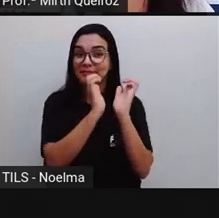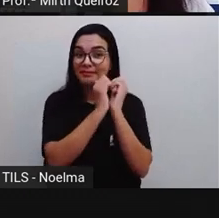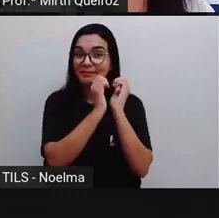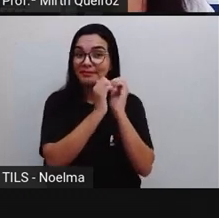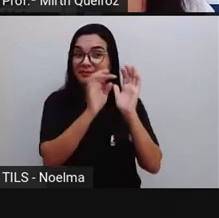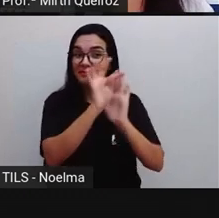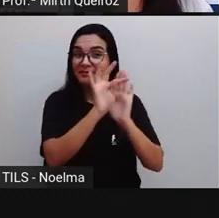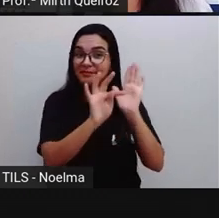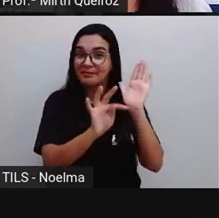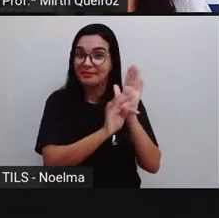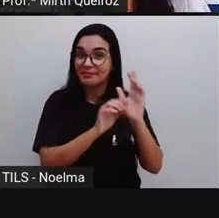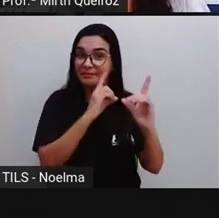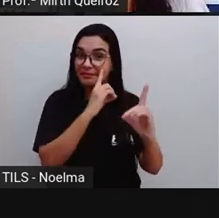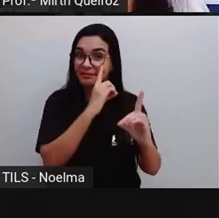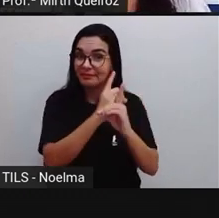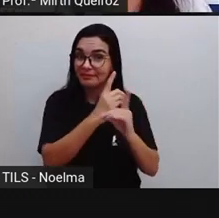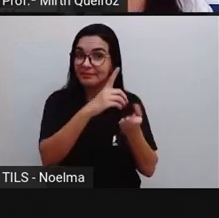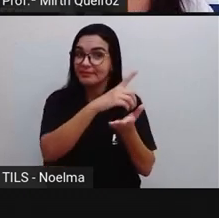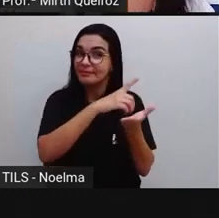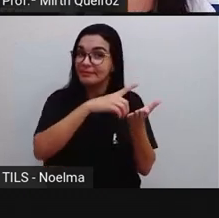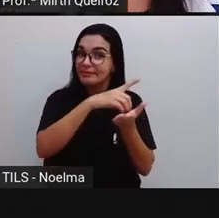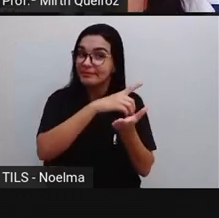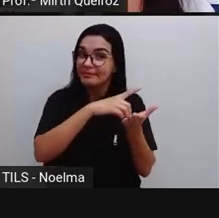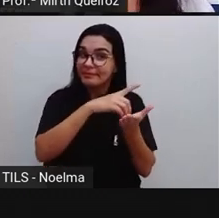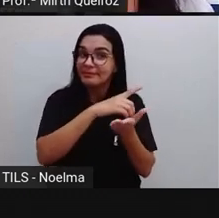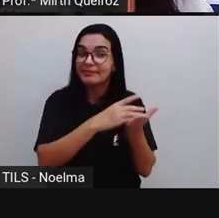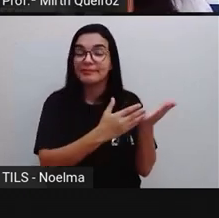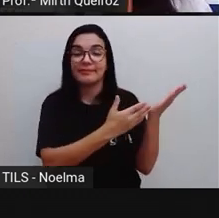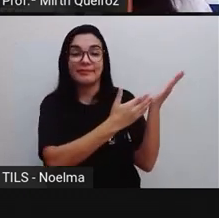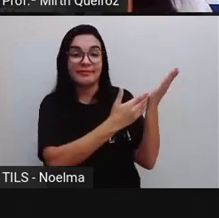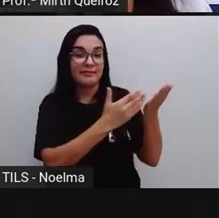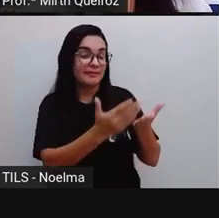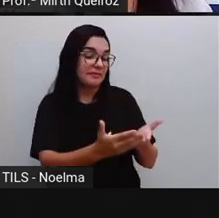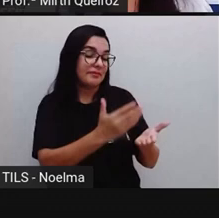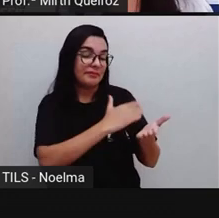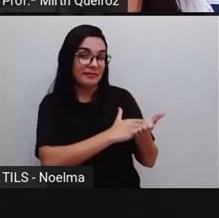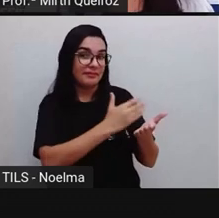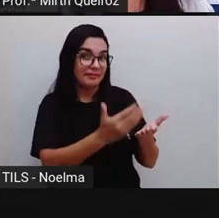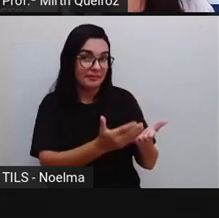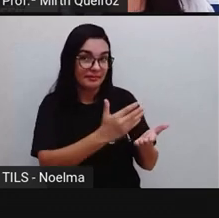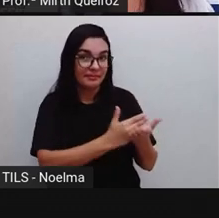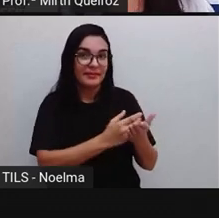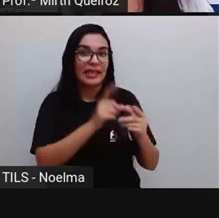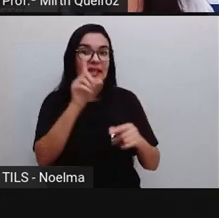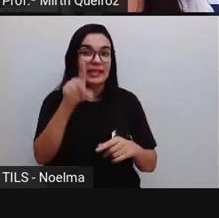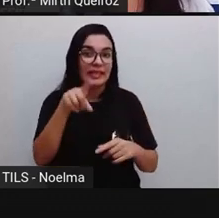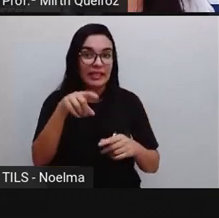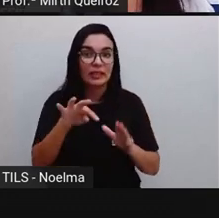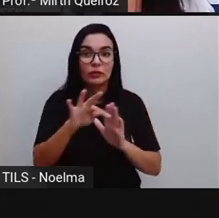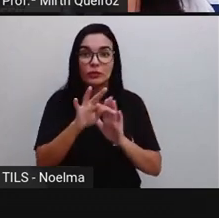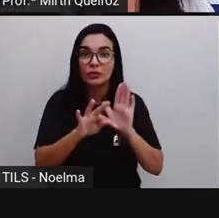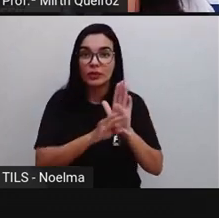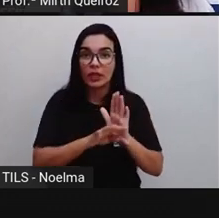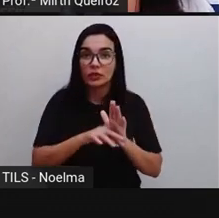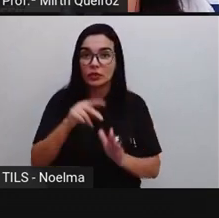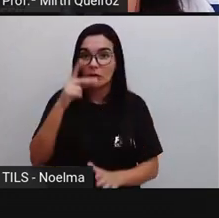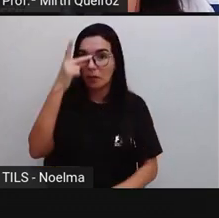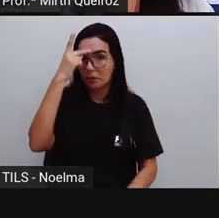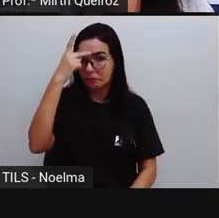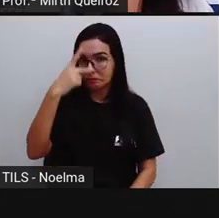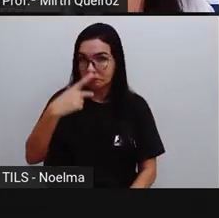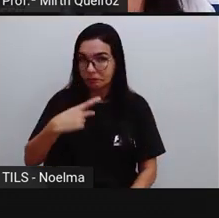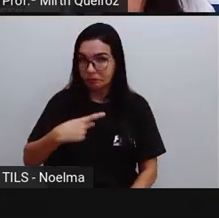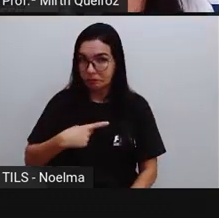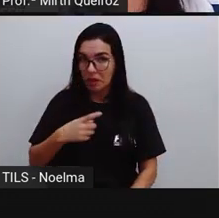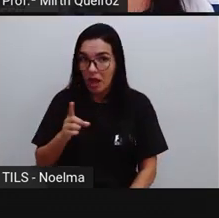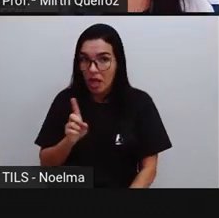ser encontrado, como eu disse para vocês, em dicionários, glossários e enciclopédias. É um texto impessoal,